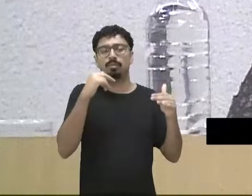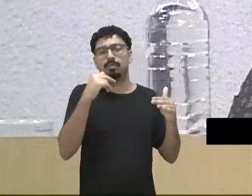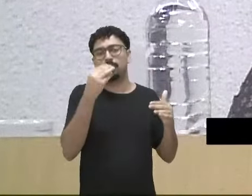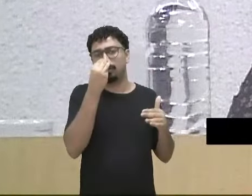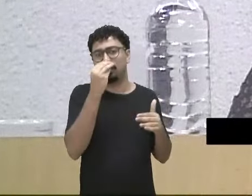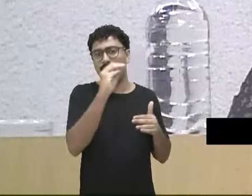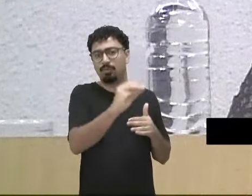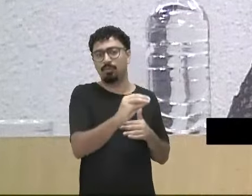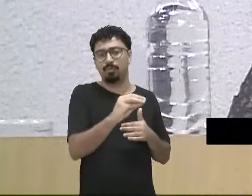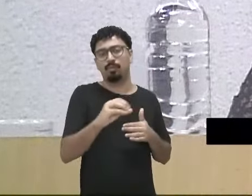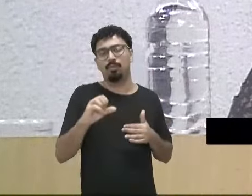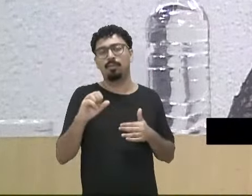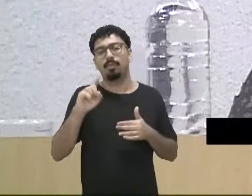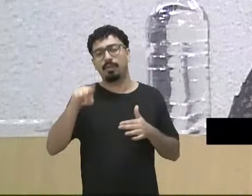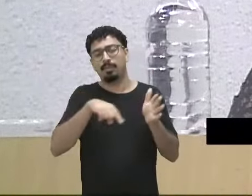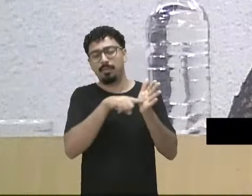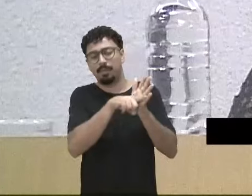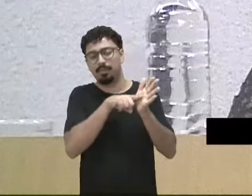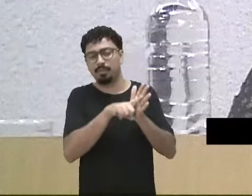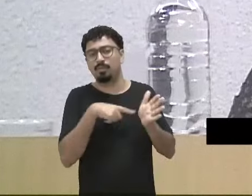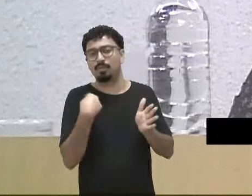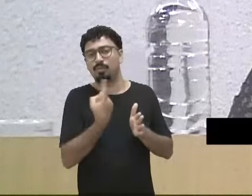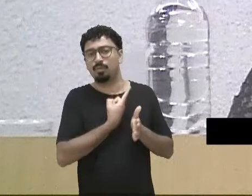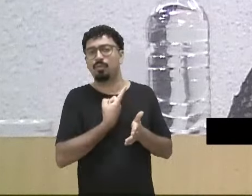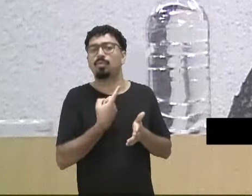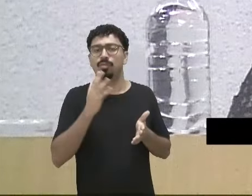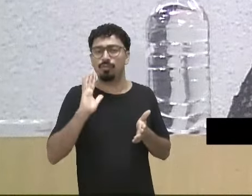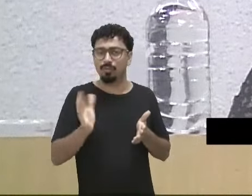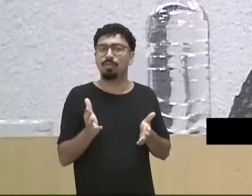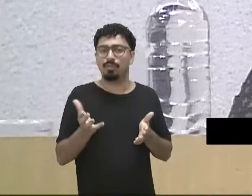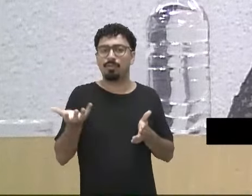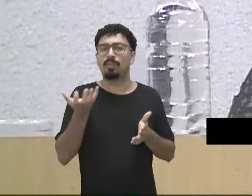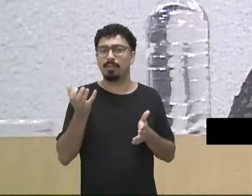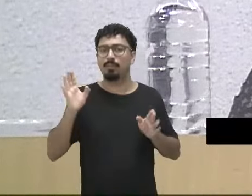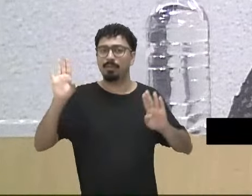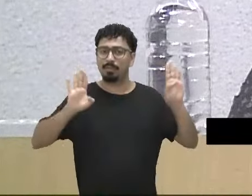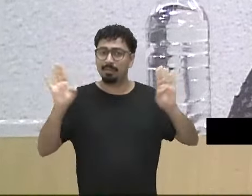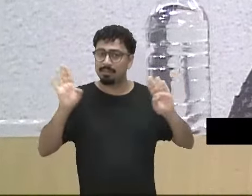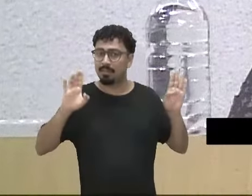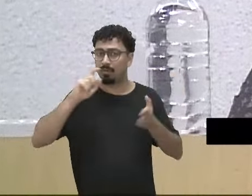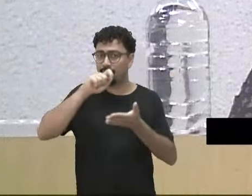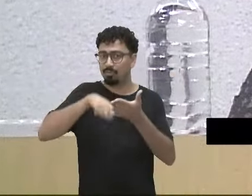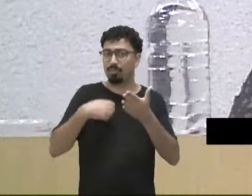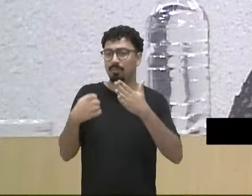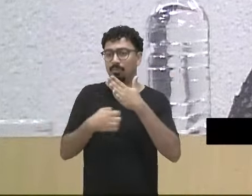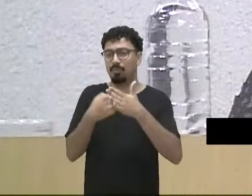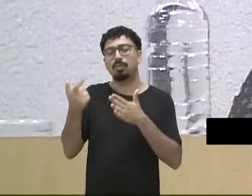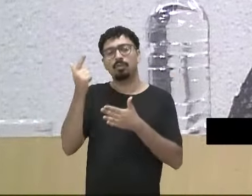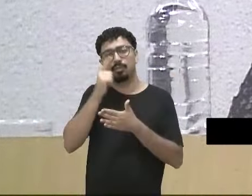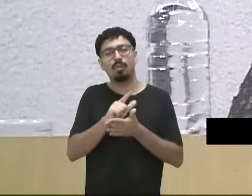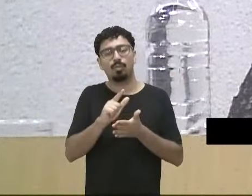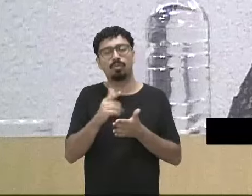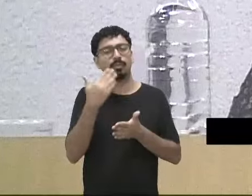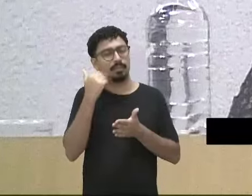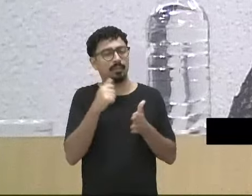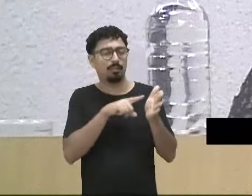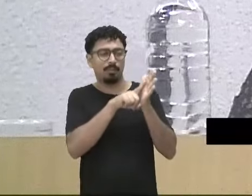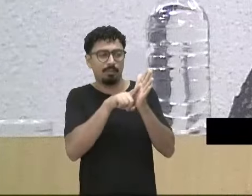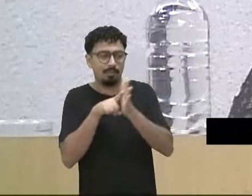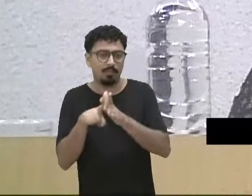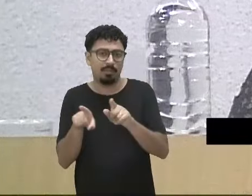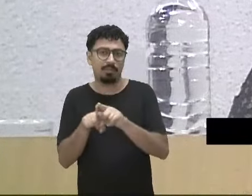censo previdenciário. Então, a gente está buscando licitar, contratar uma empresa para fazer esse censo no município.